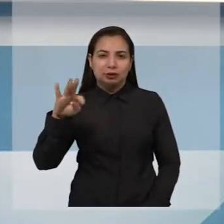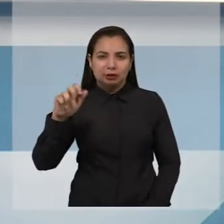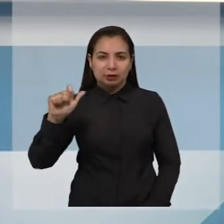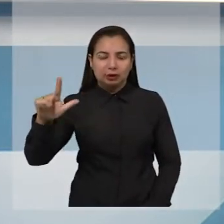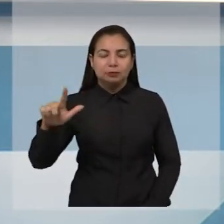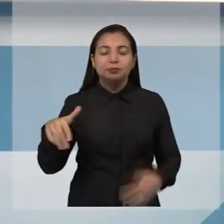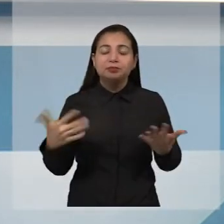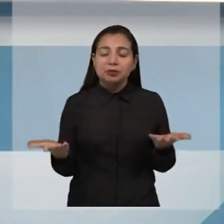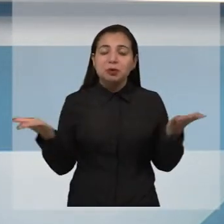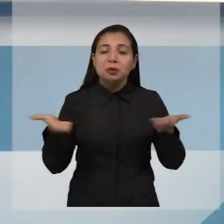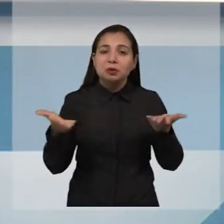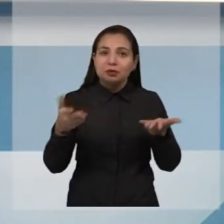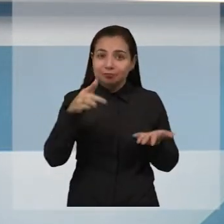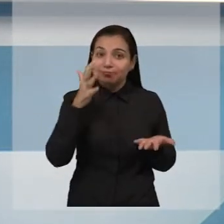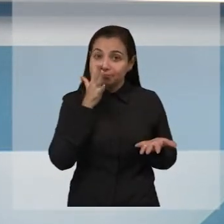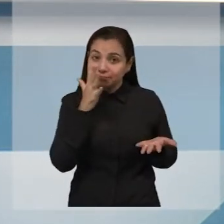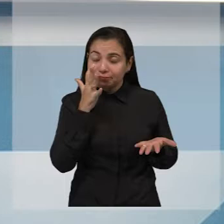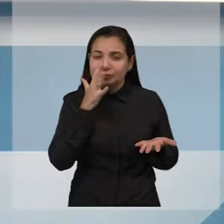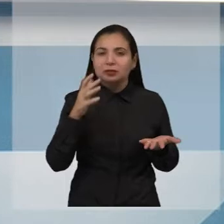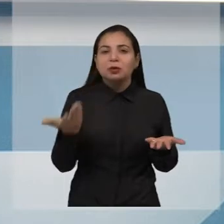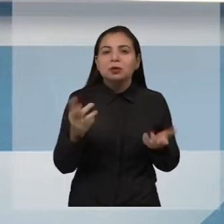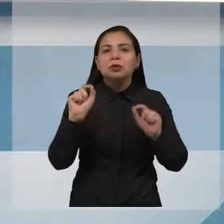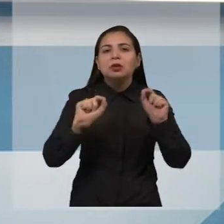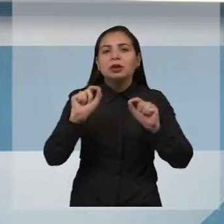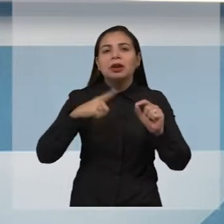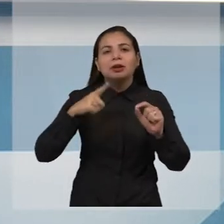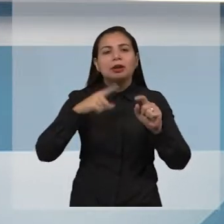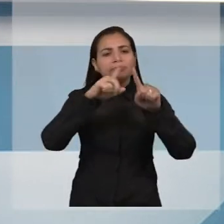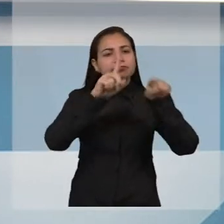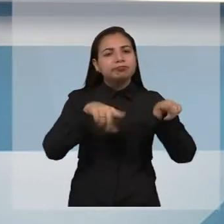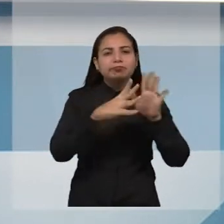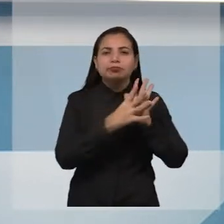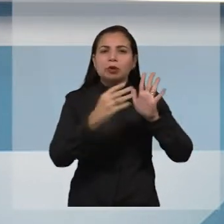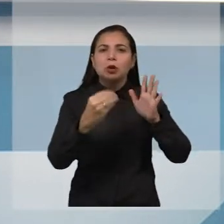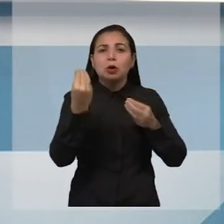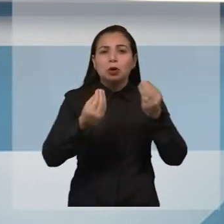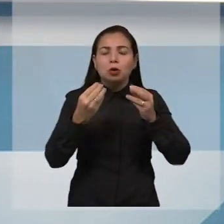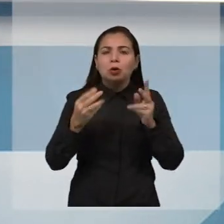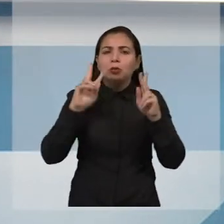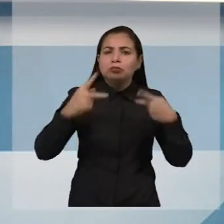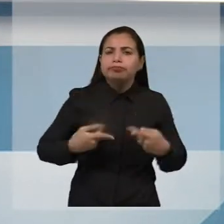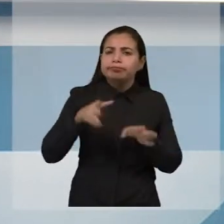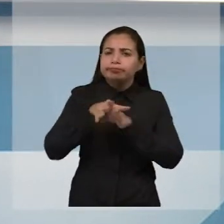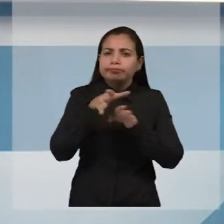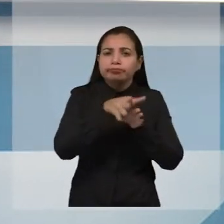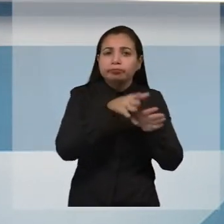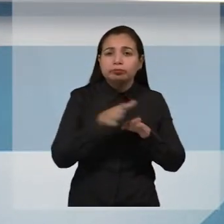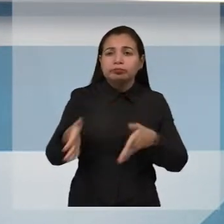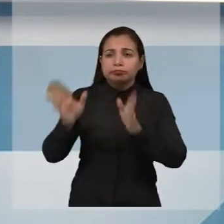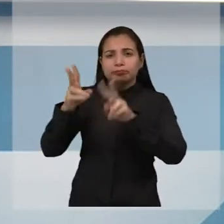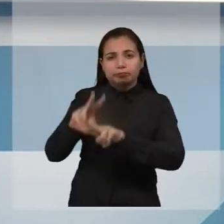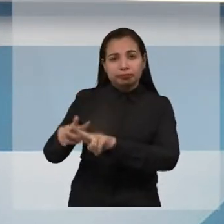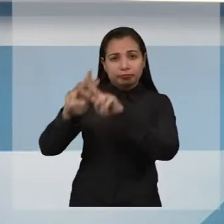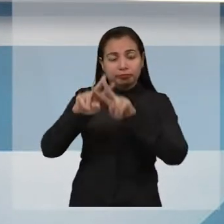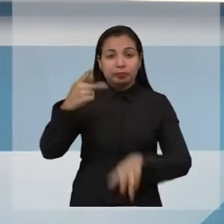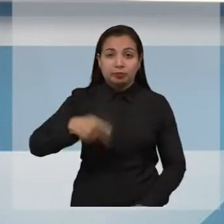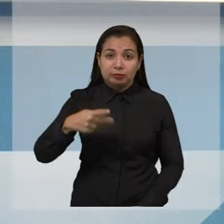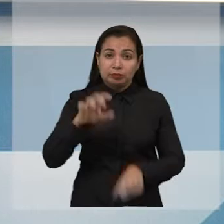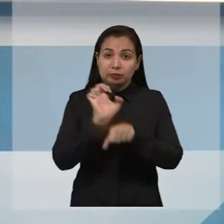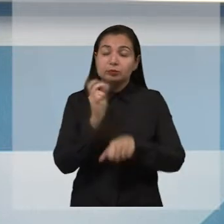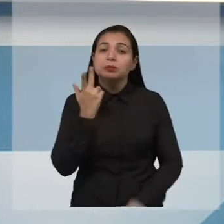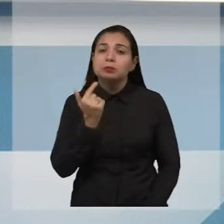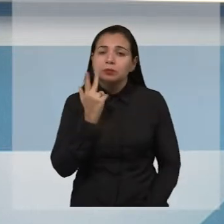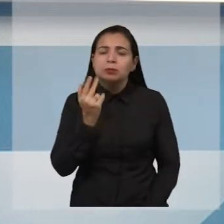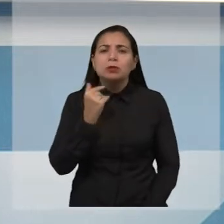estamos discutindo hoje um modelo de humanização no sistema presidiário cearense